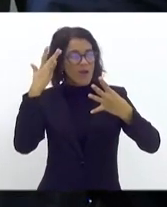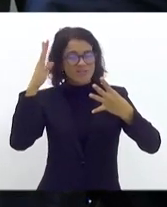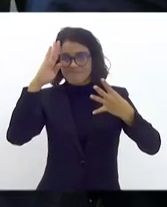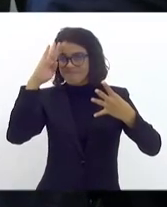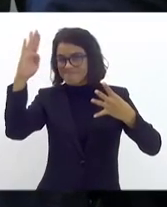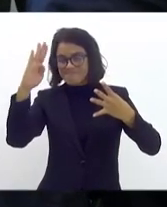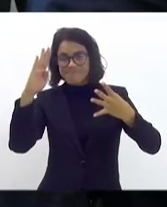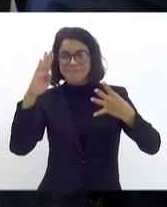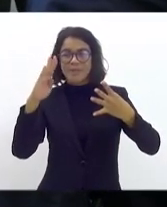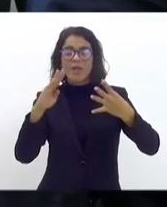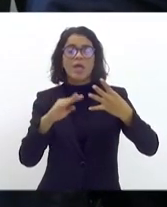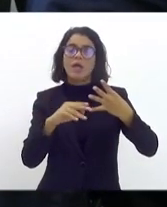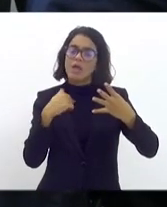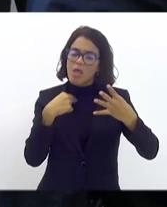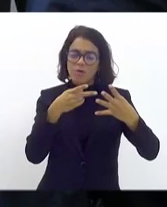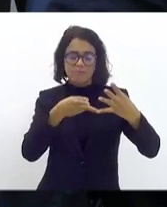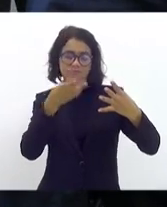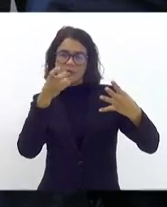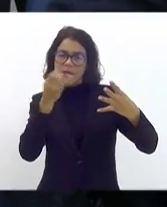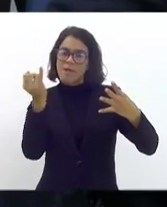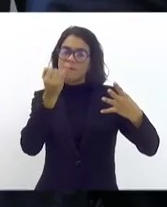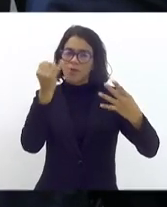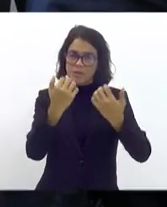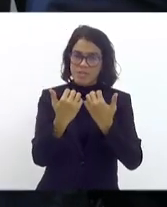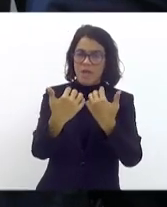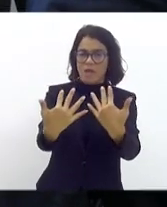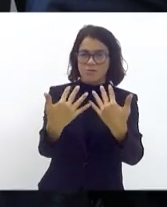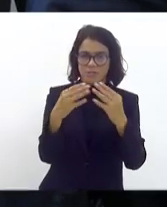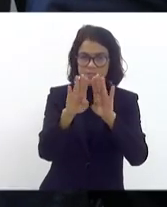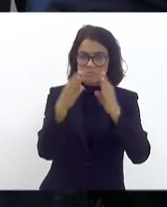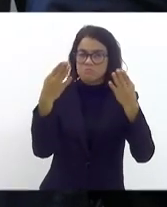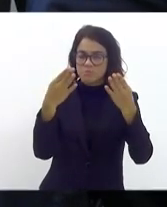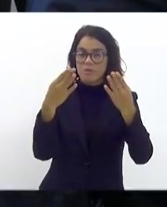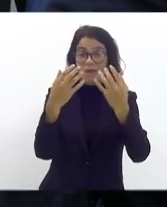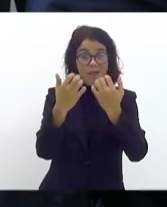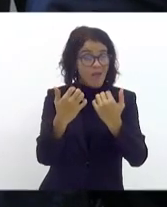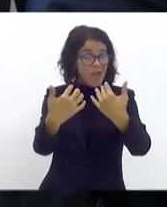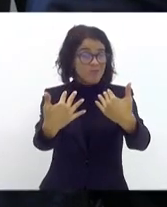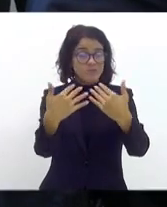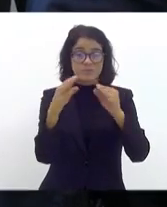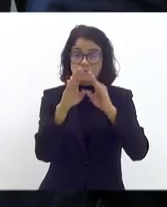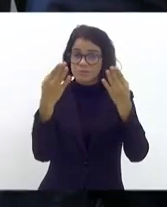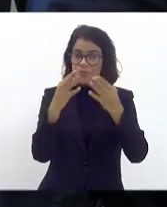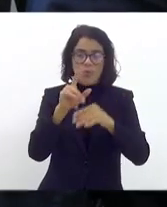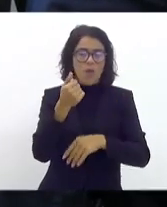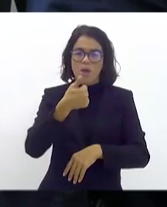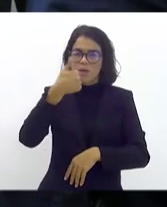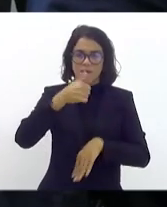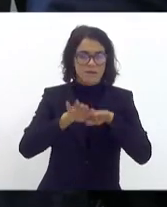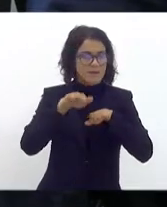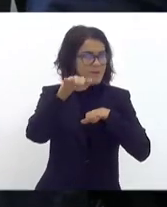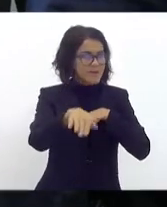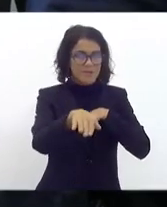fundamental, eu dou muita importância à audiência pública. Então, eu acho que a audiência pública não pode ser o nosso primeiro passo. Ela